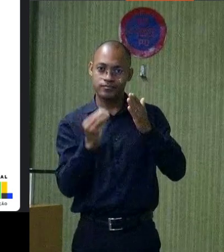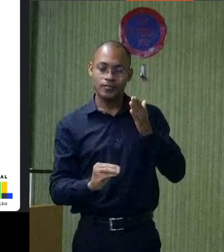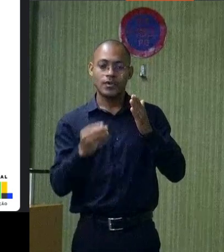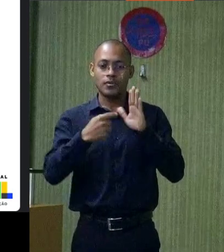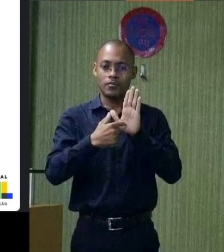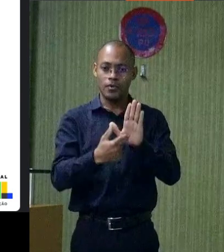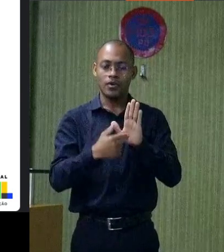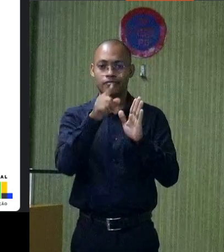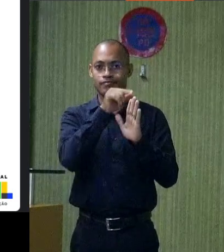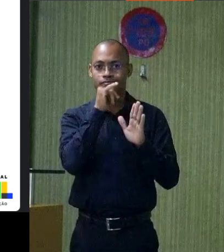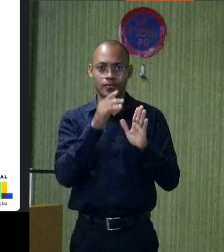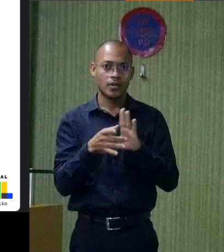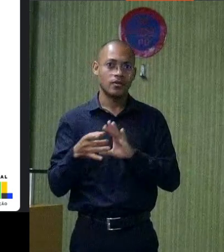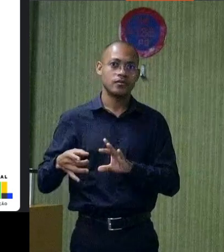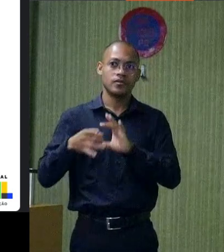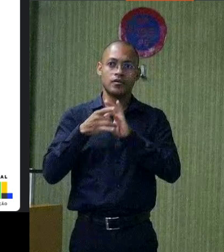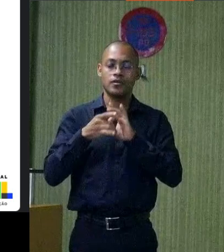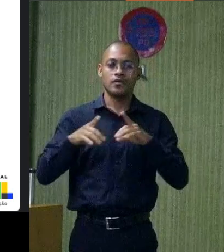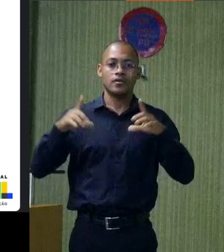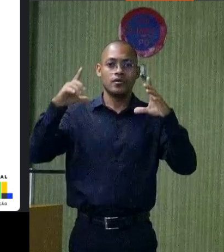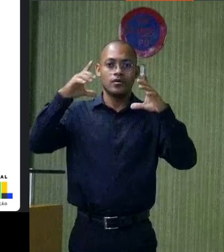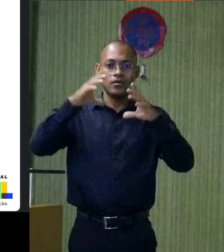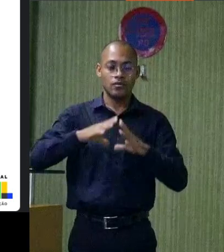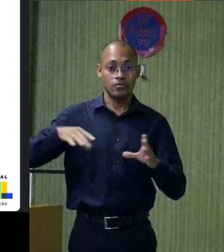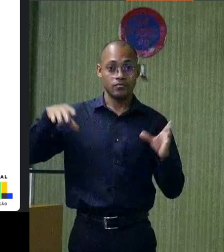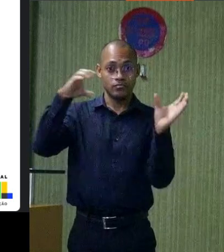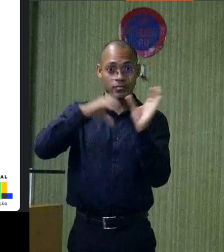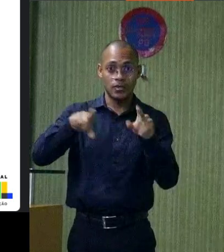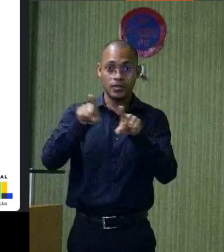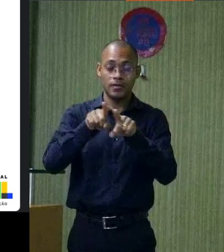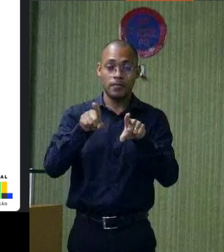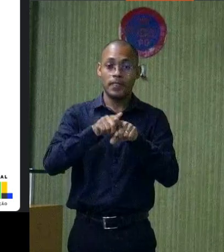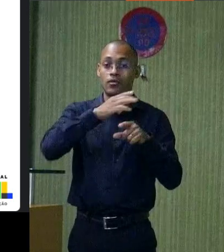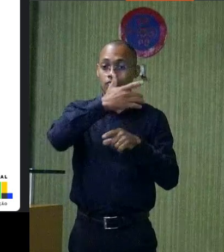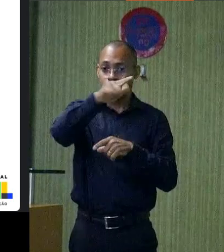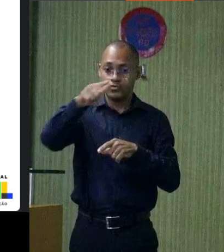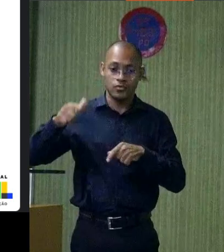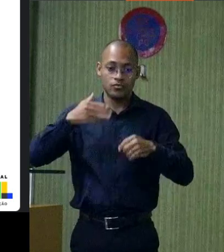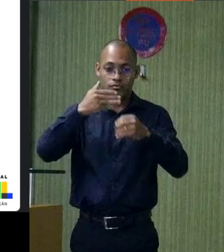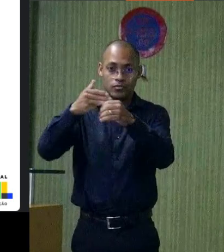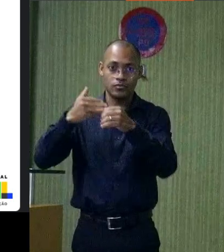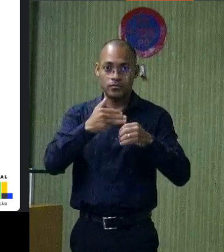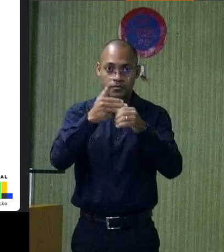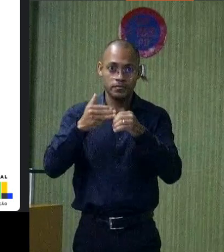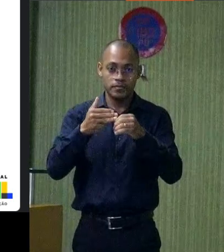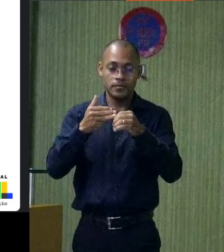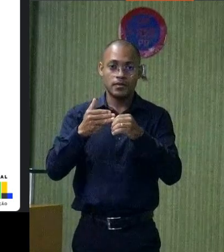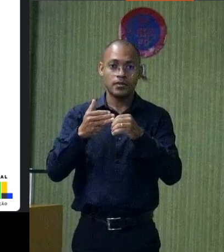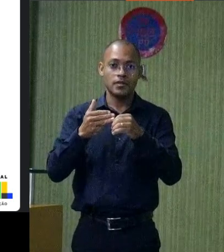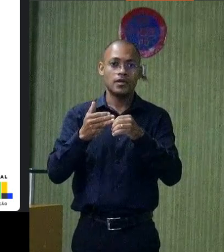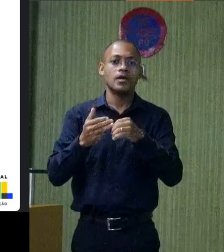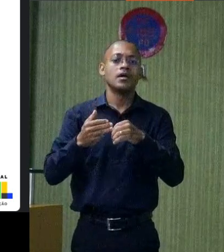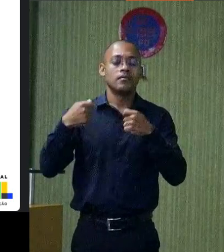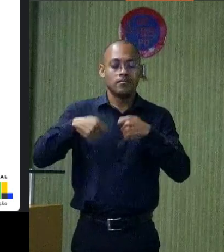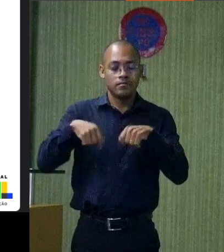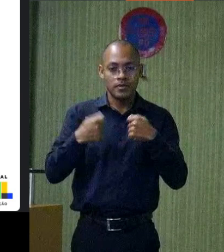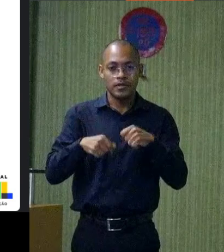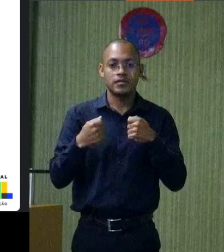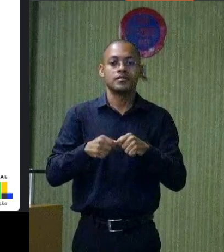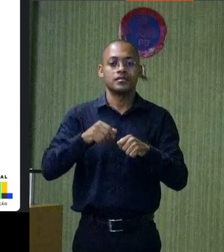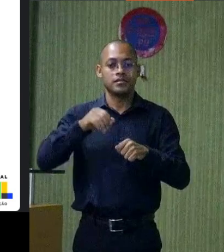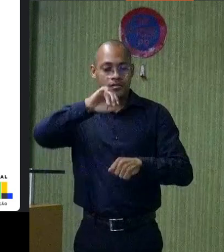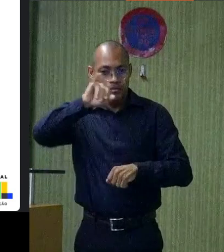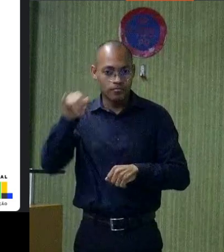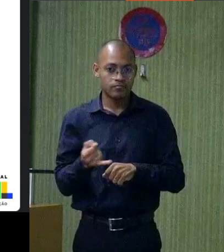coloca Justiça Federal e os municípios atuar um regime de colaboração para o alcance de metas e implementação estratégias